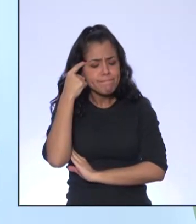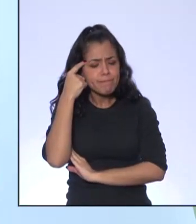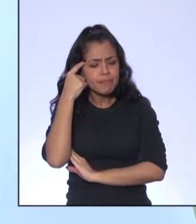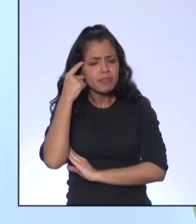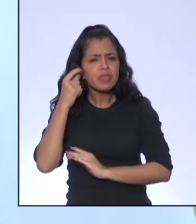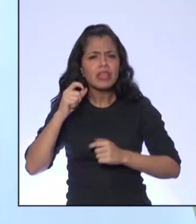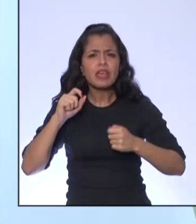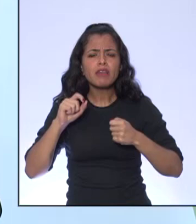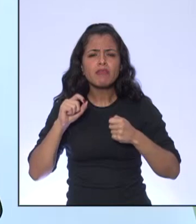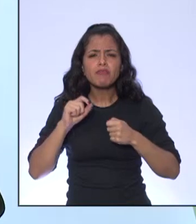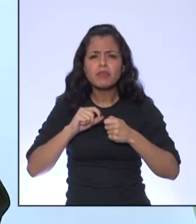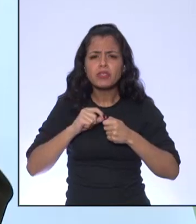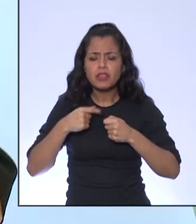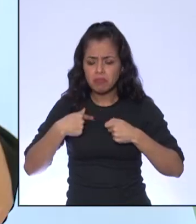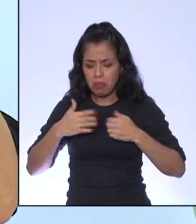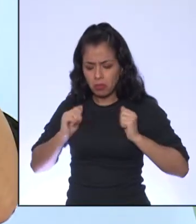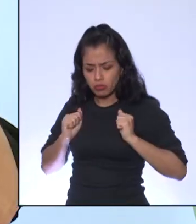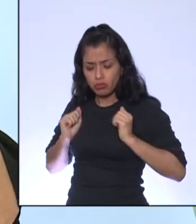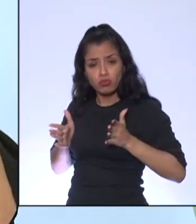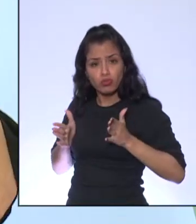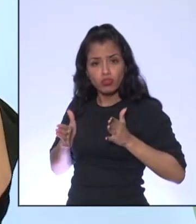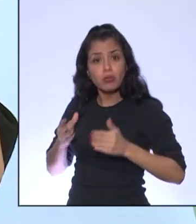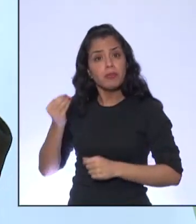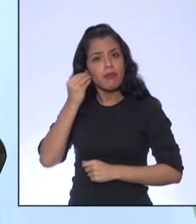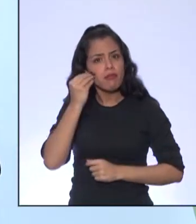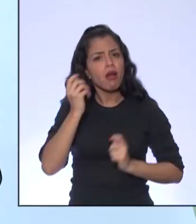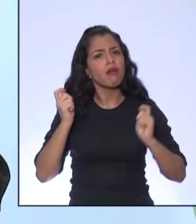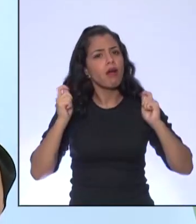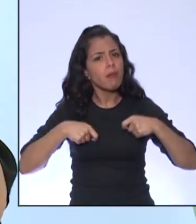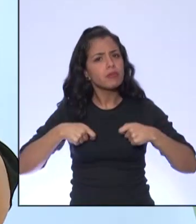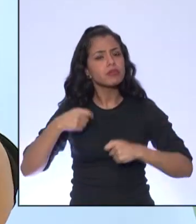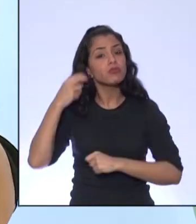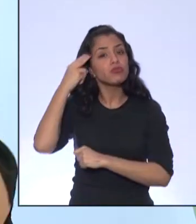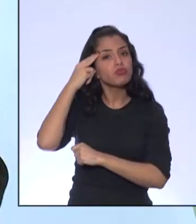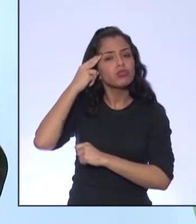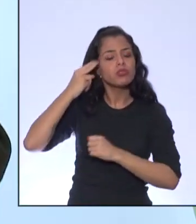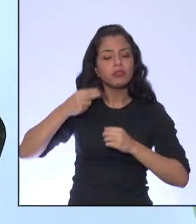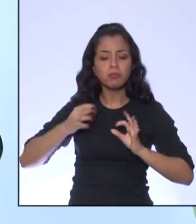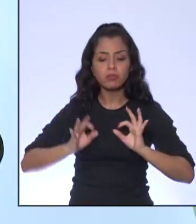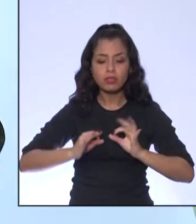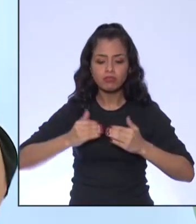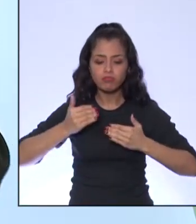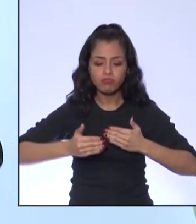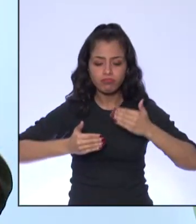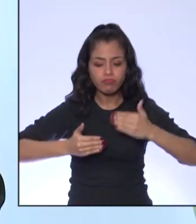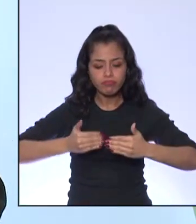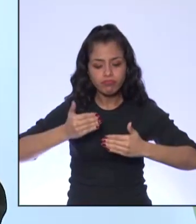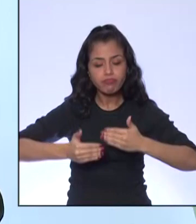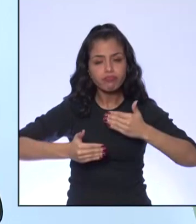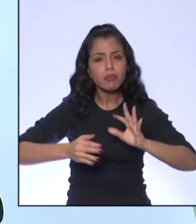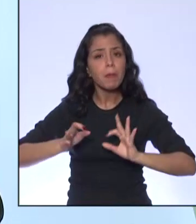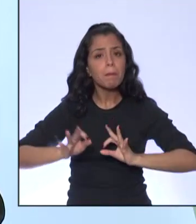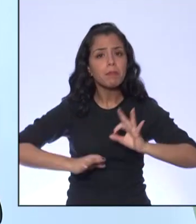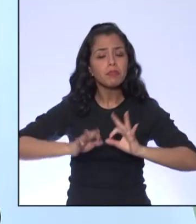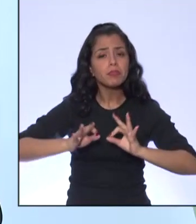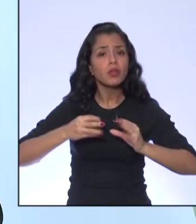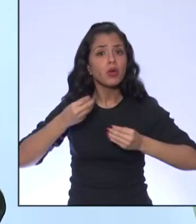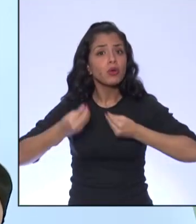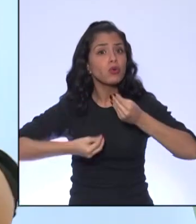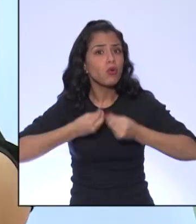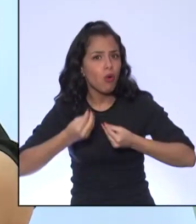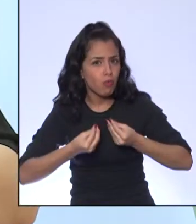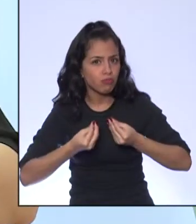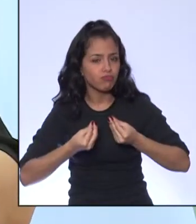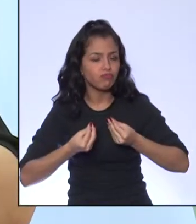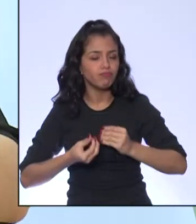para alcançar esses sonhos, como planejar as etapas para conseguir alcançar os seus